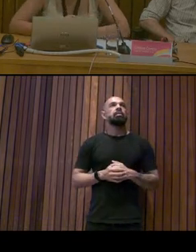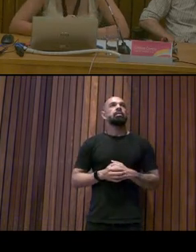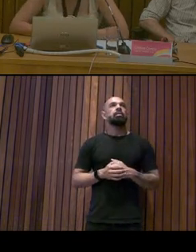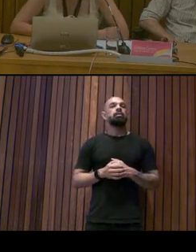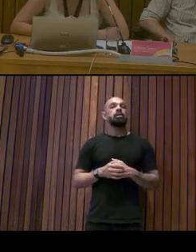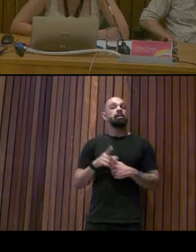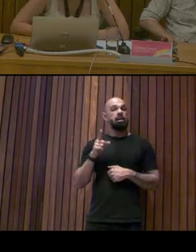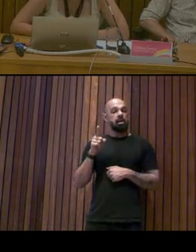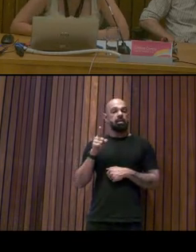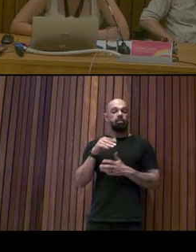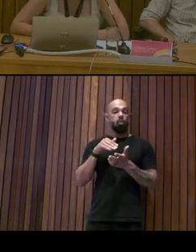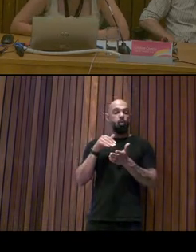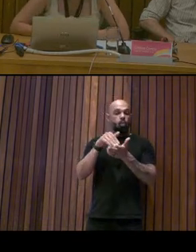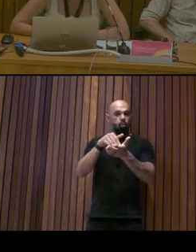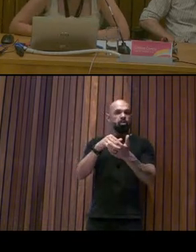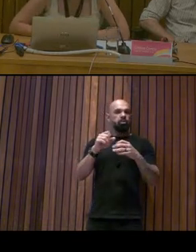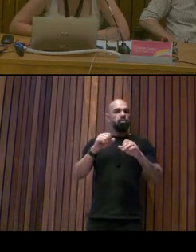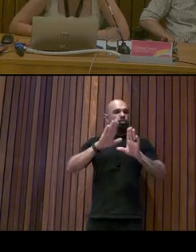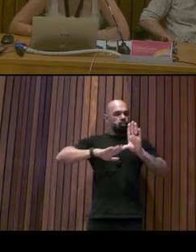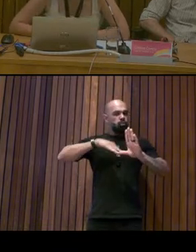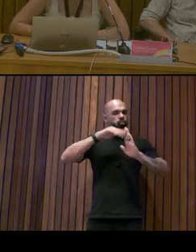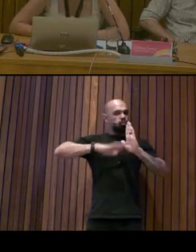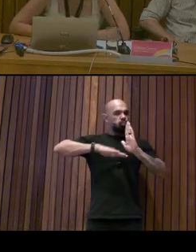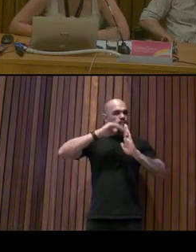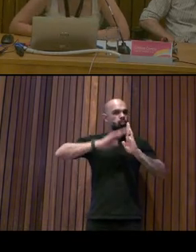Ele foi um dos últimos murais, se eu não me engano,